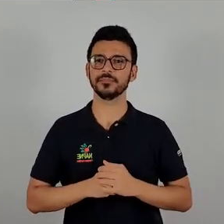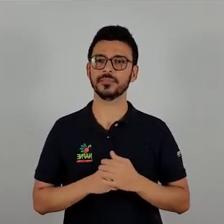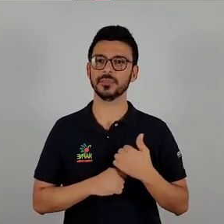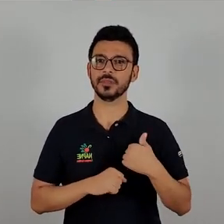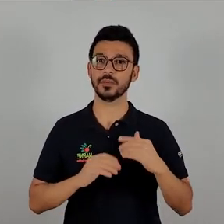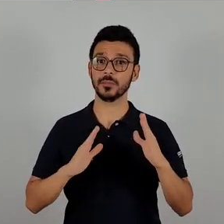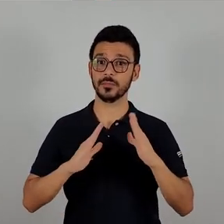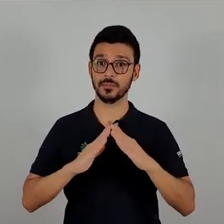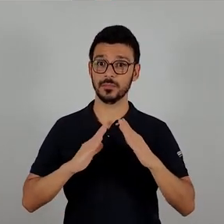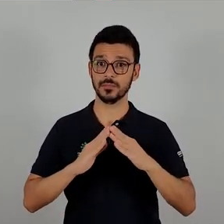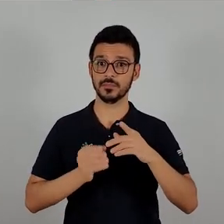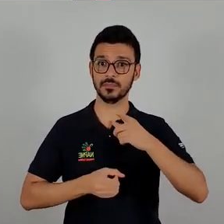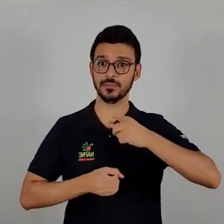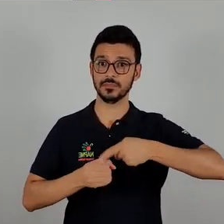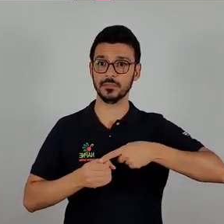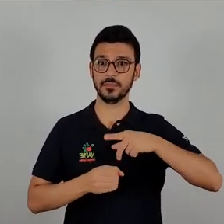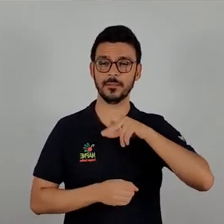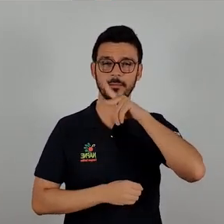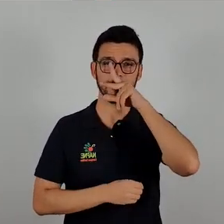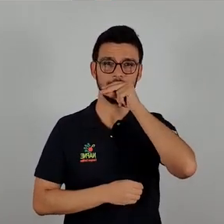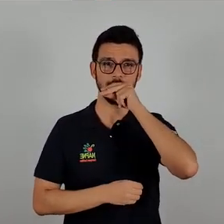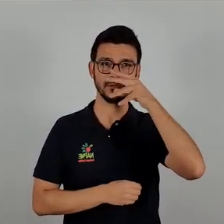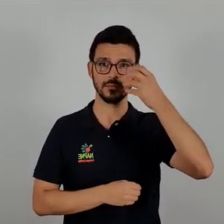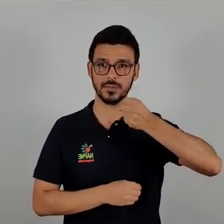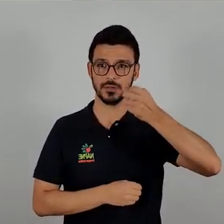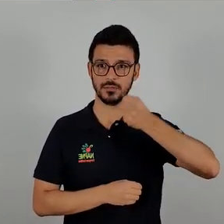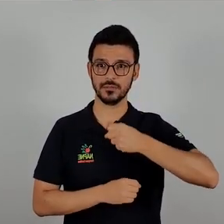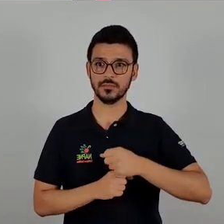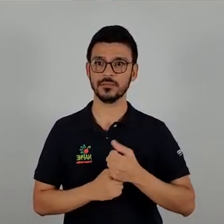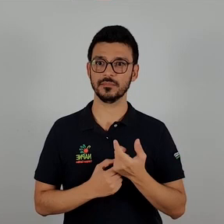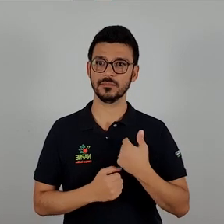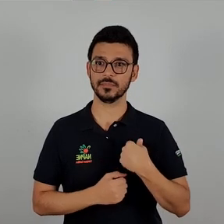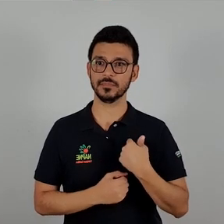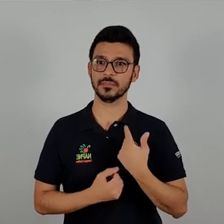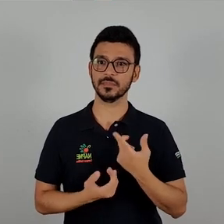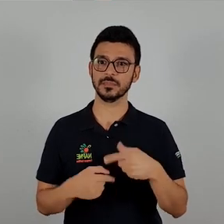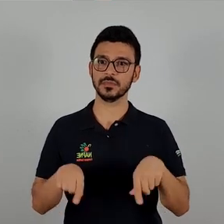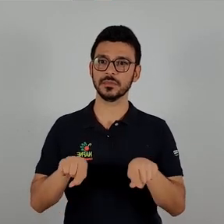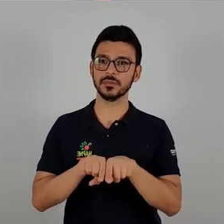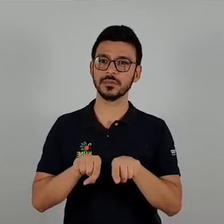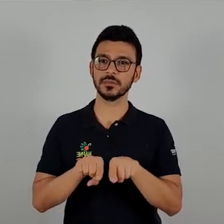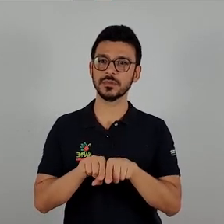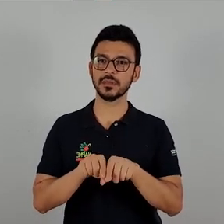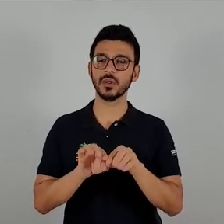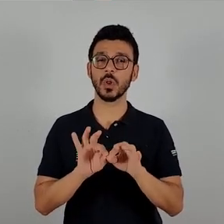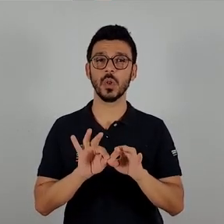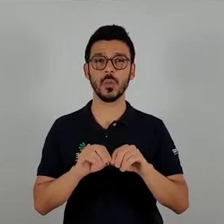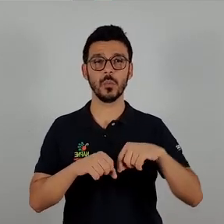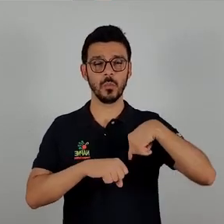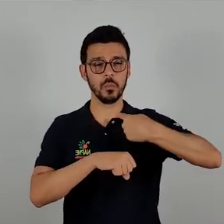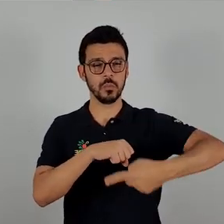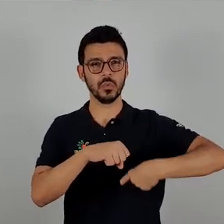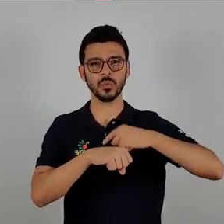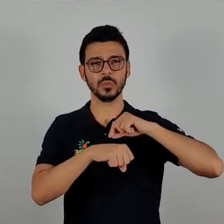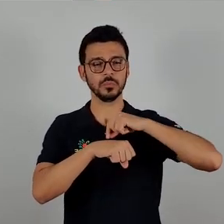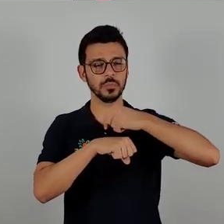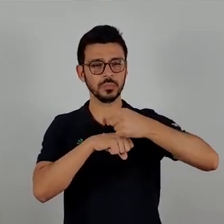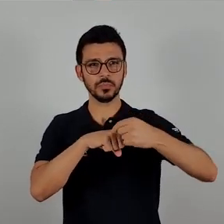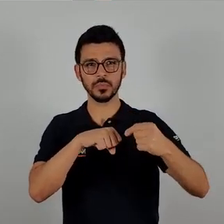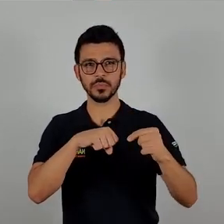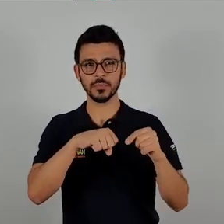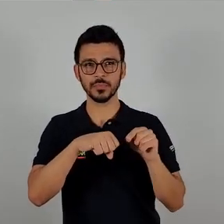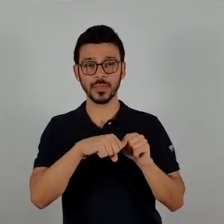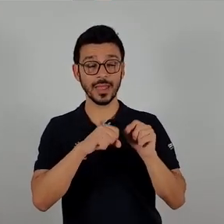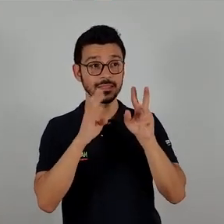46 é o código daqui, nesse meu celular, ou fixo no meu consultório do Humanas. Para 41, o mesmo telefone, que é o que a Priscila tem, a gente tem os dois aí